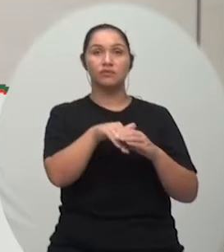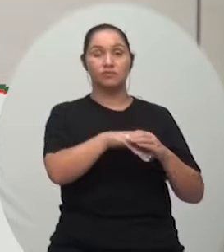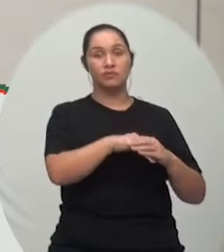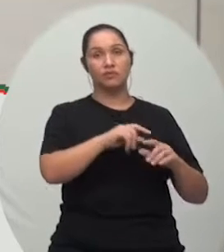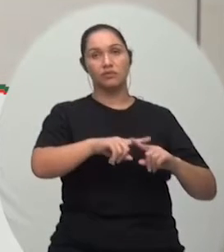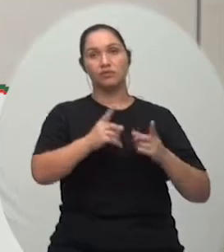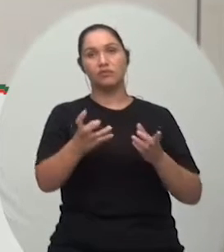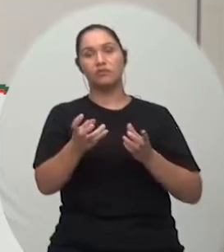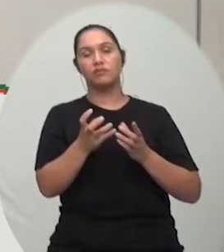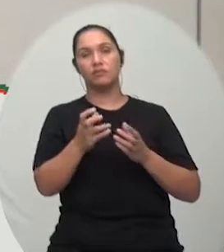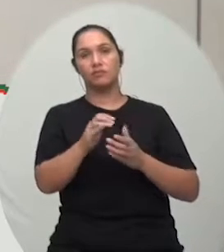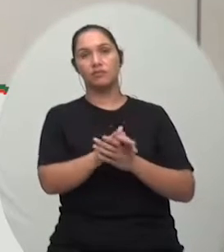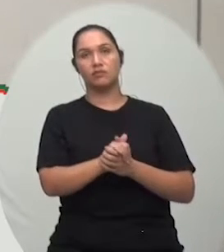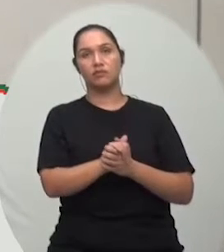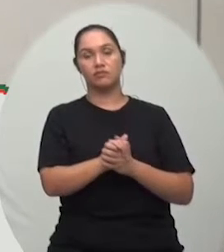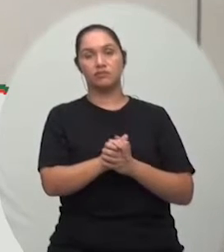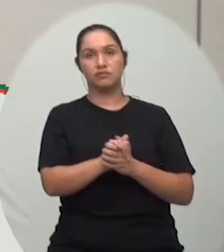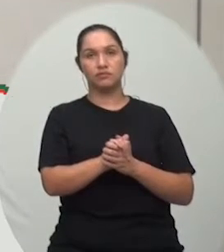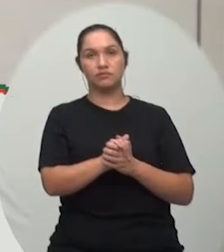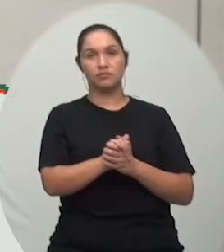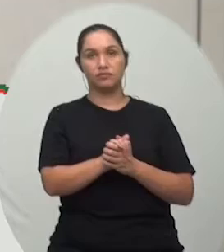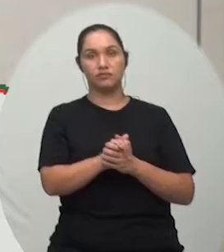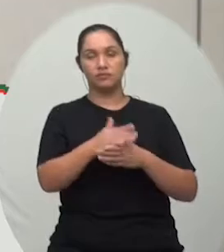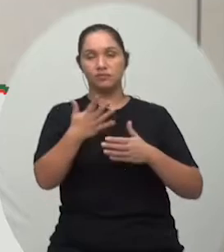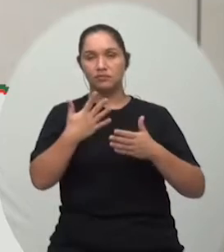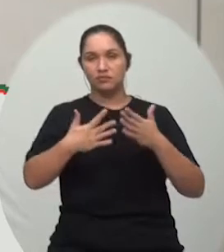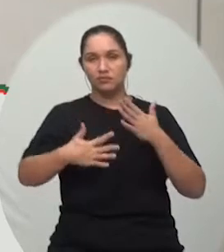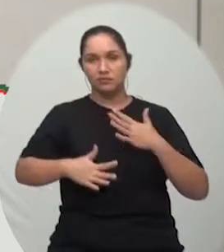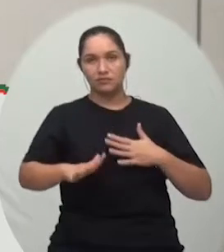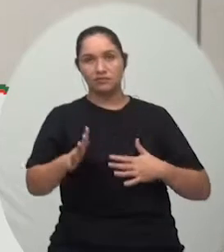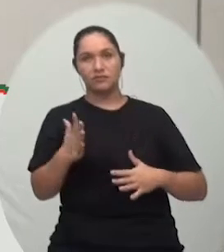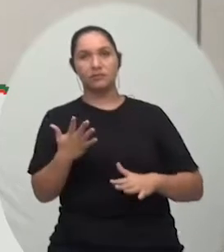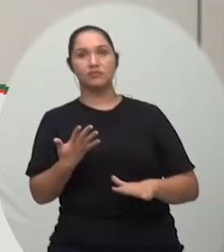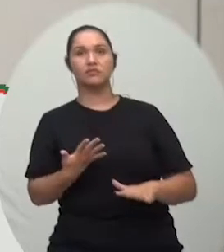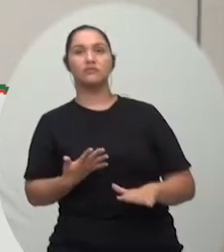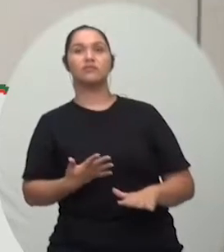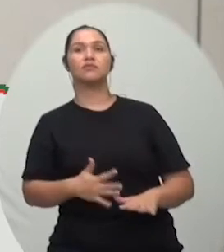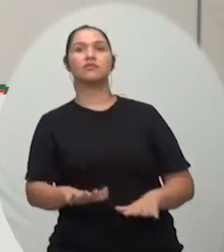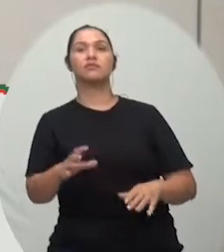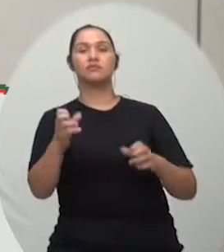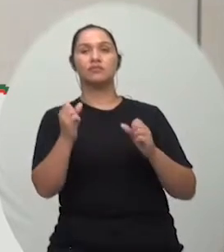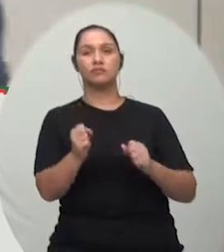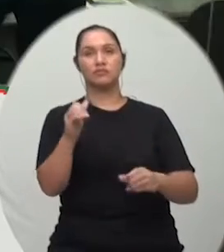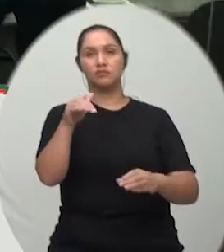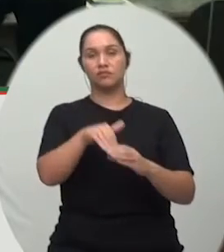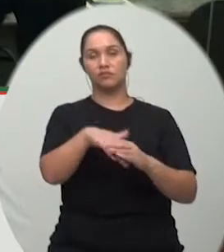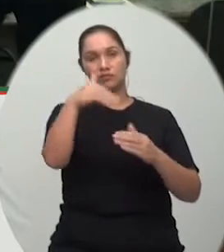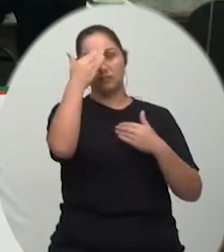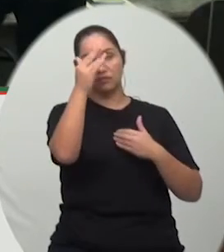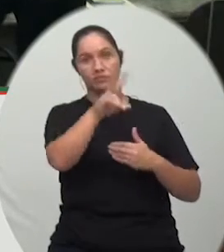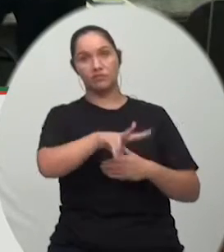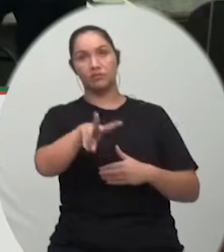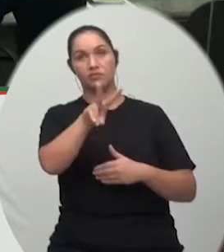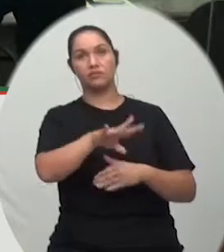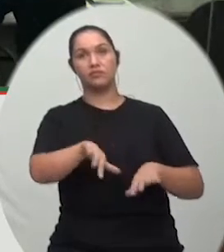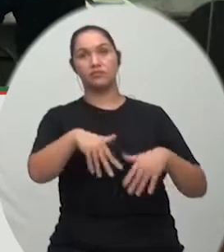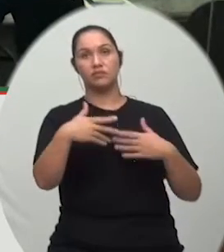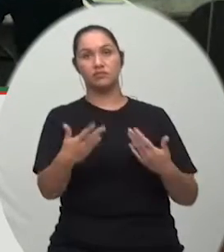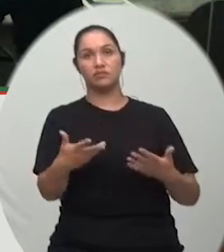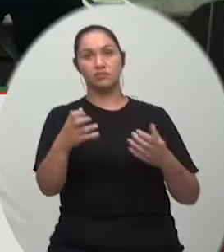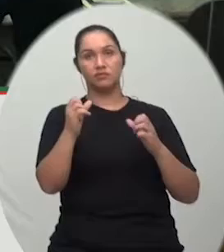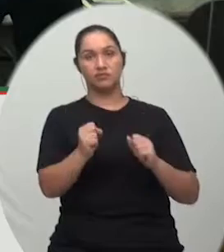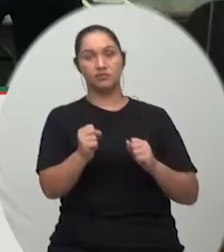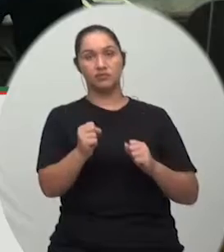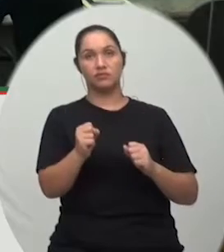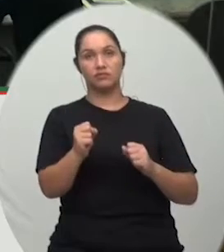para a gente poder aprovar, dando um pouco mais de tranquilidade aos beneficiados. Tá aí. Obrigado, vereador. É isso aí. Então, eu cedo